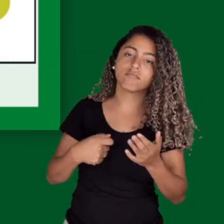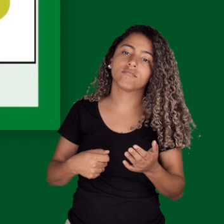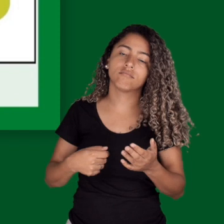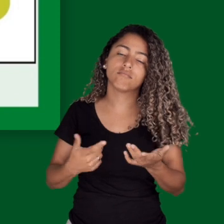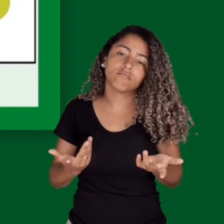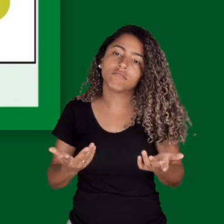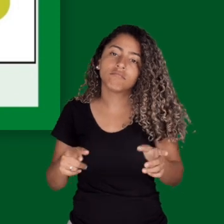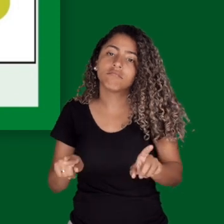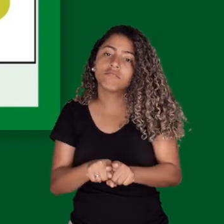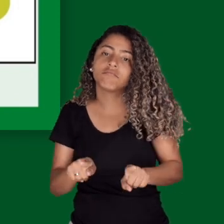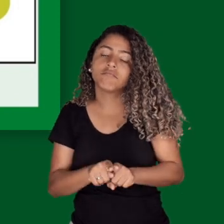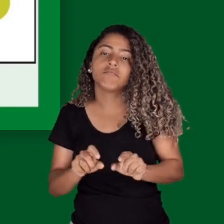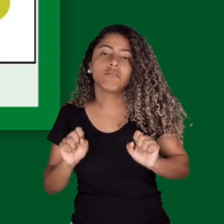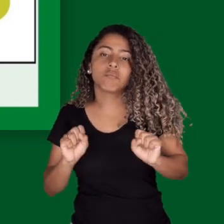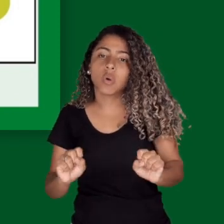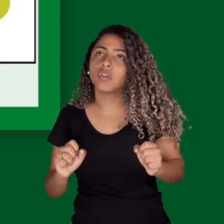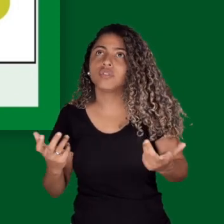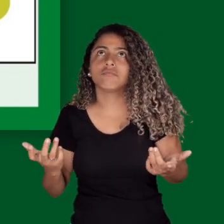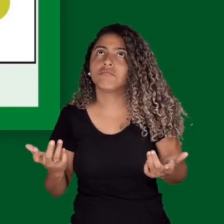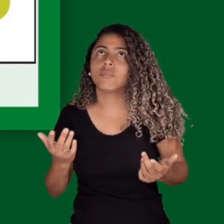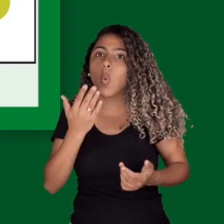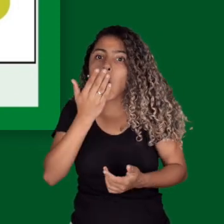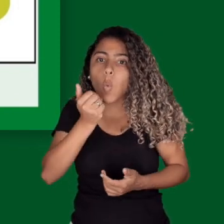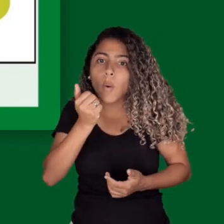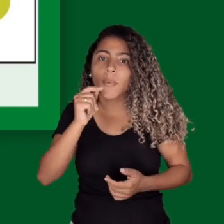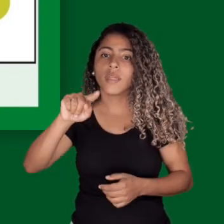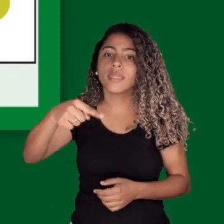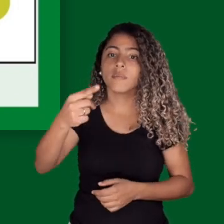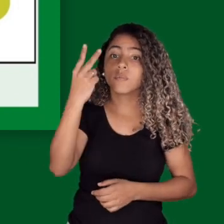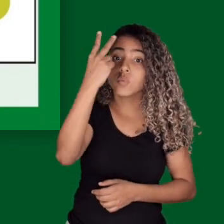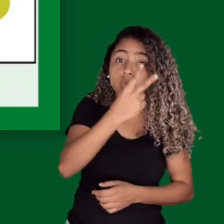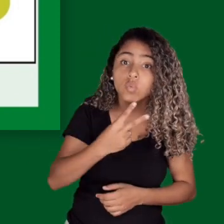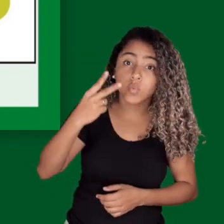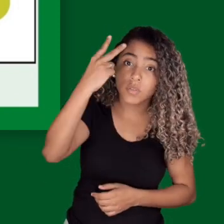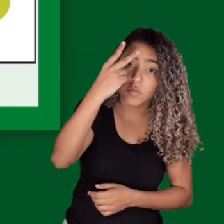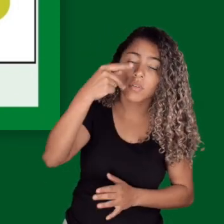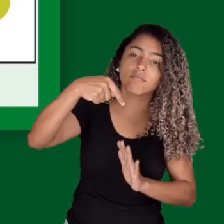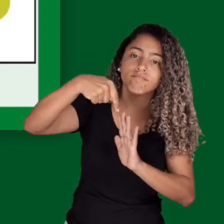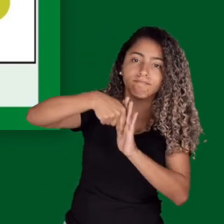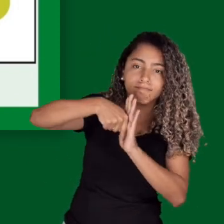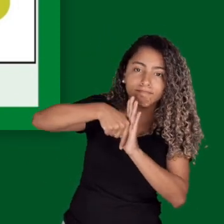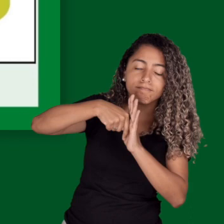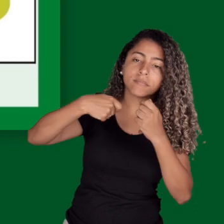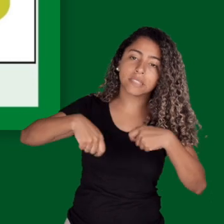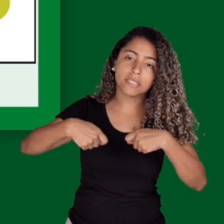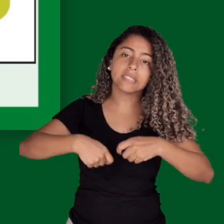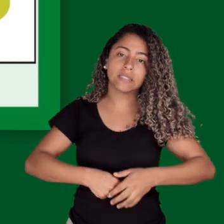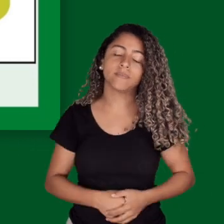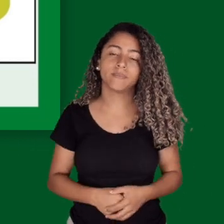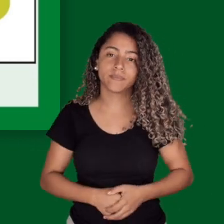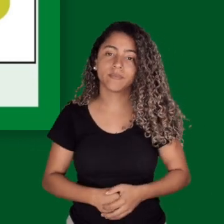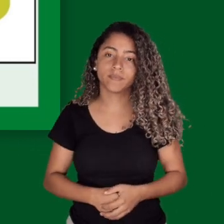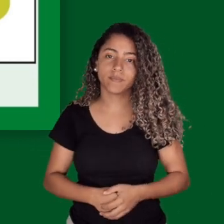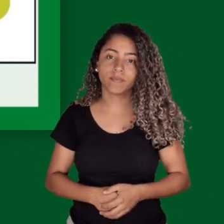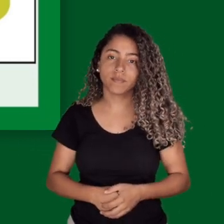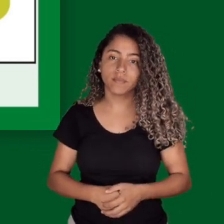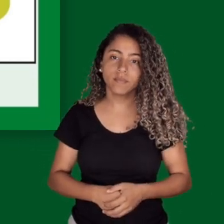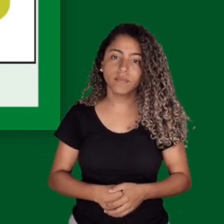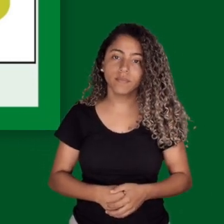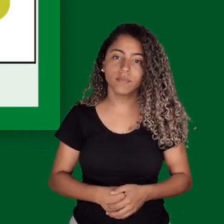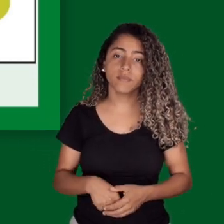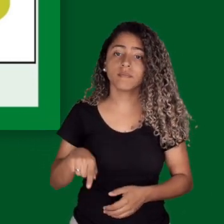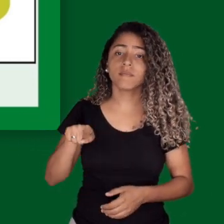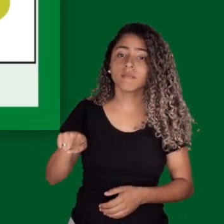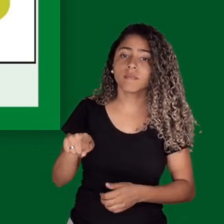vezes também eles precisam monitorar a glicemia 2 horas após as refeições. E sempre que esse aluno, sempre que